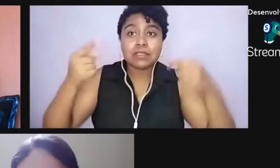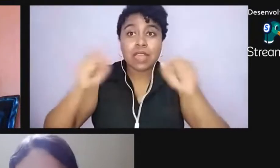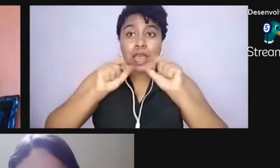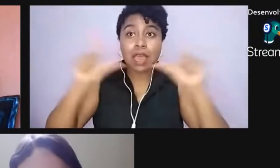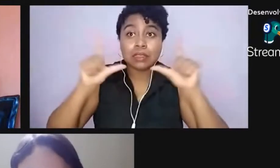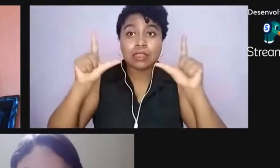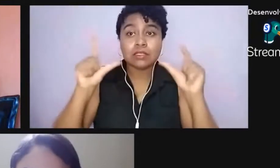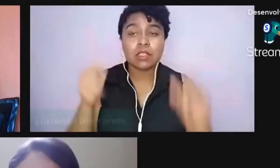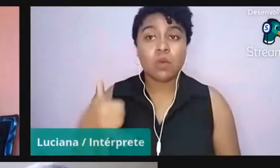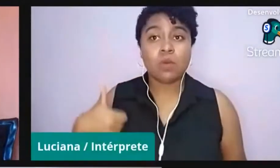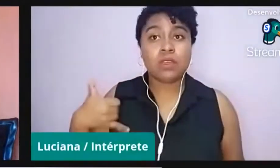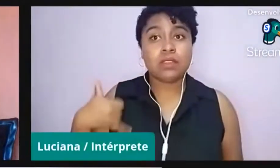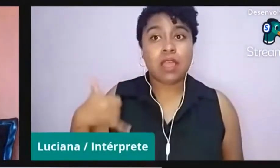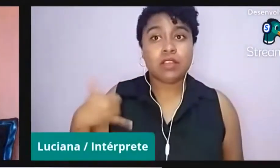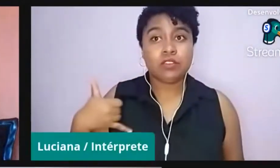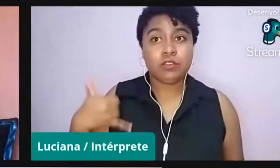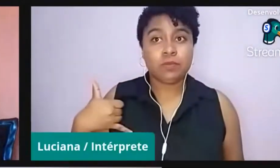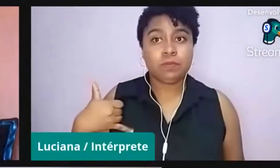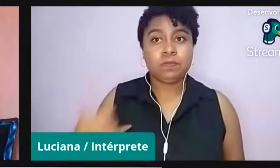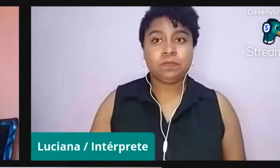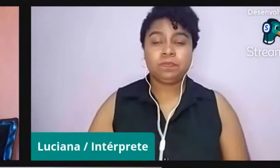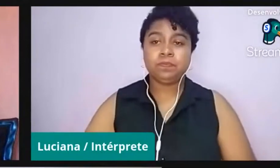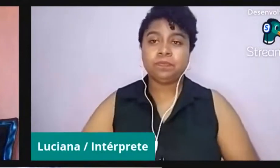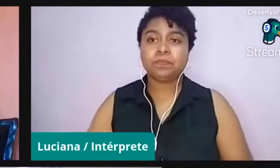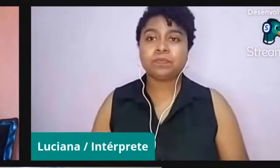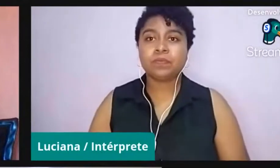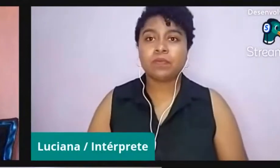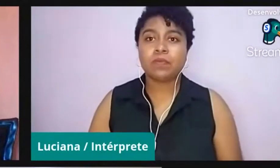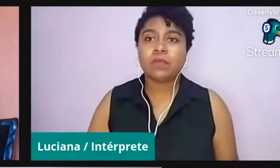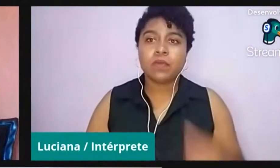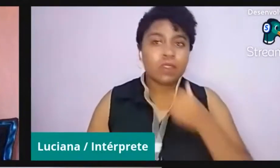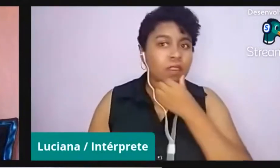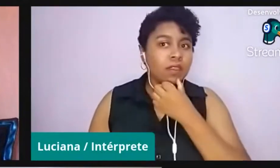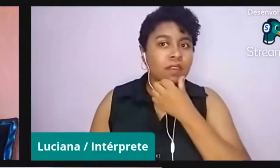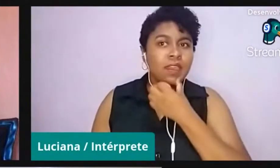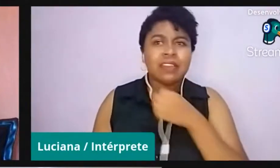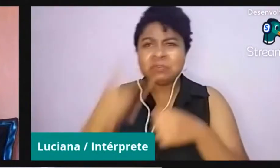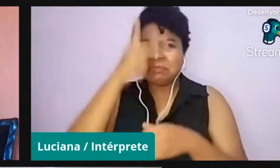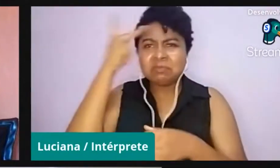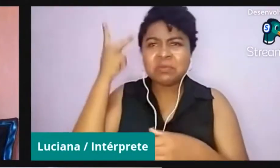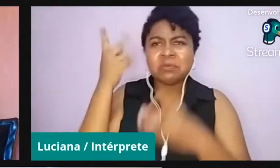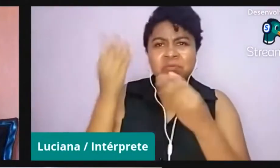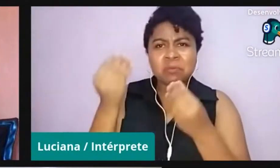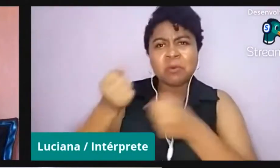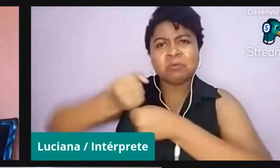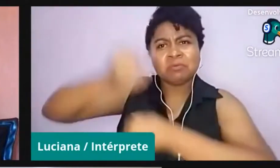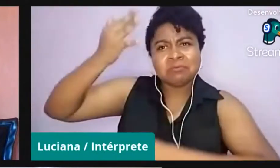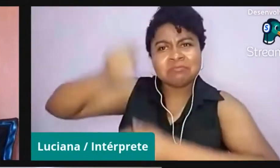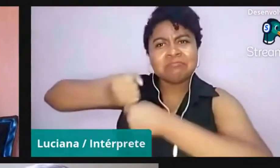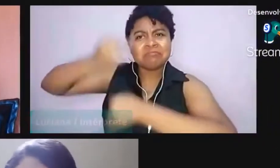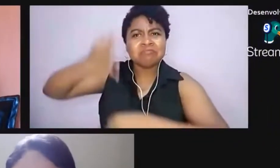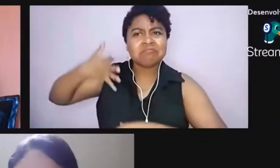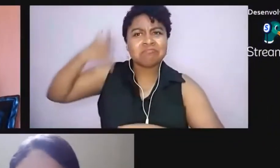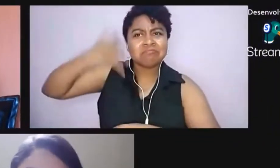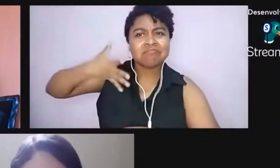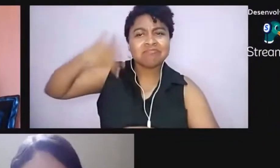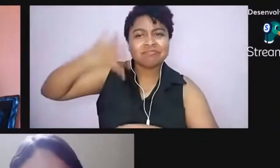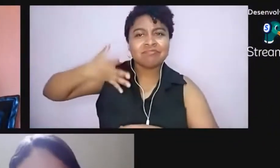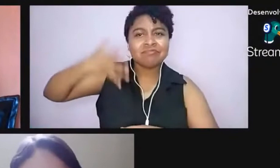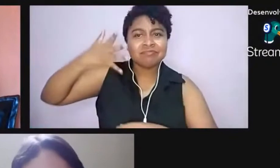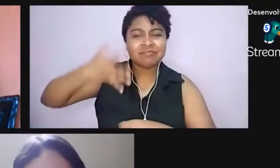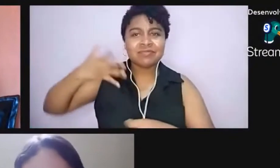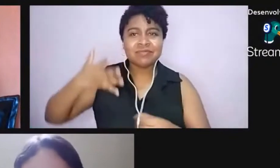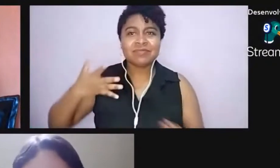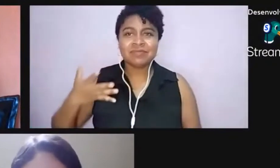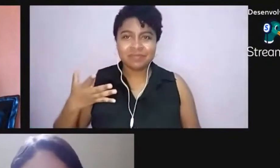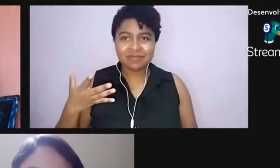Legal. Tô vendo aqui, as pessoas estão fazendo bastante comentários, né, sobre a palestra em si, que eu achei incrível. Eu